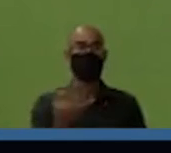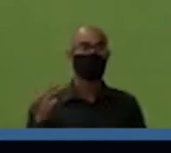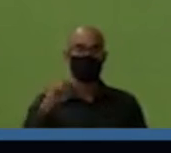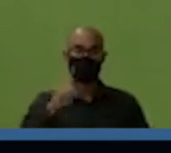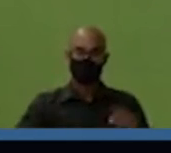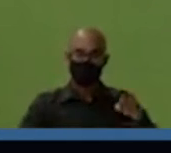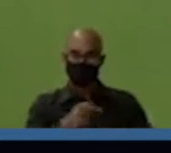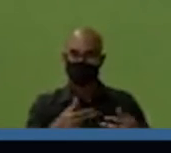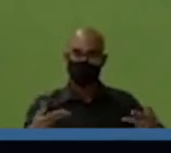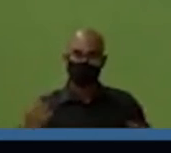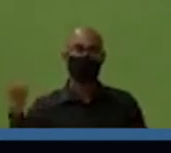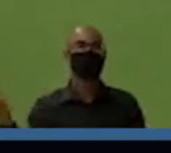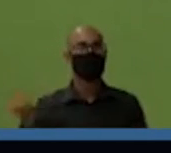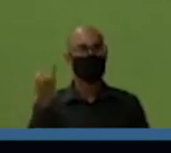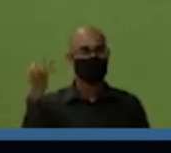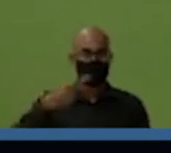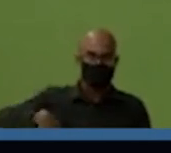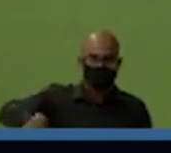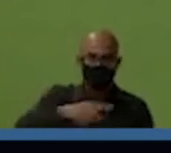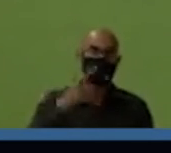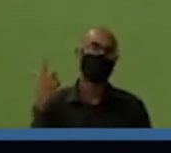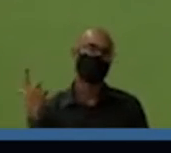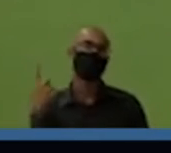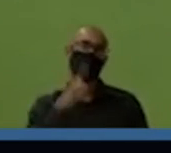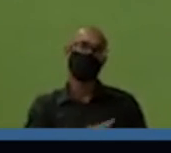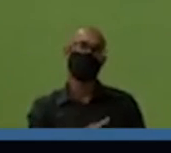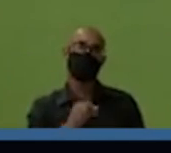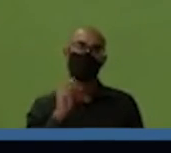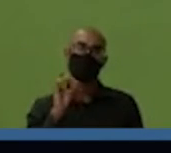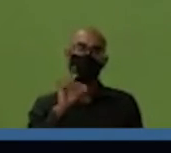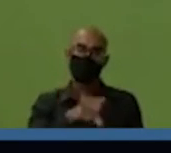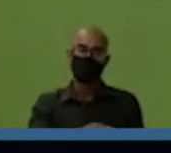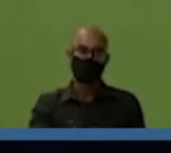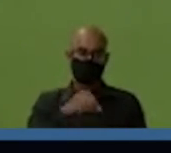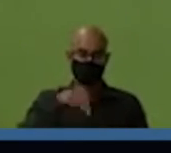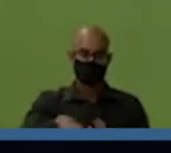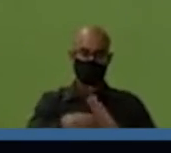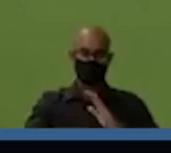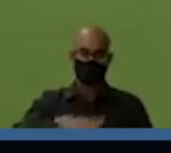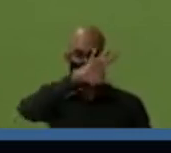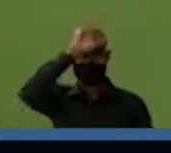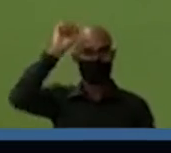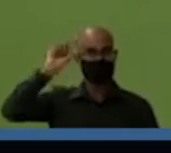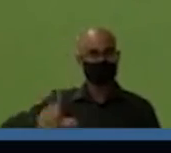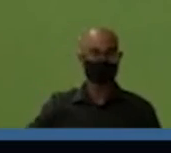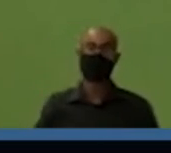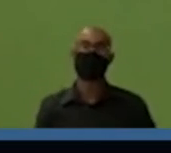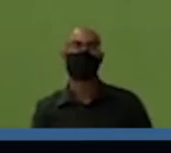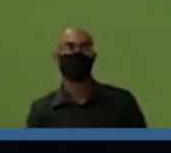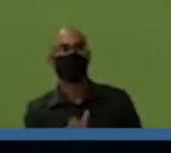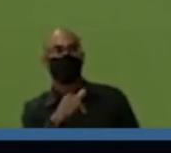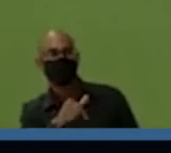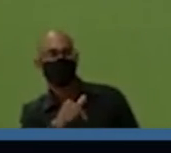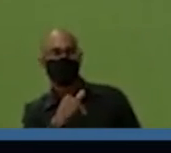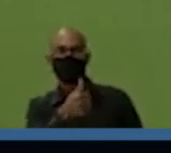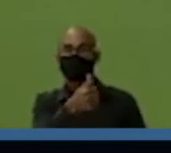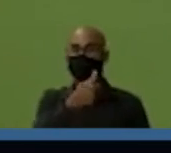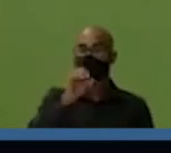serão suficientes para a gente poder empregar aqui no Mato Grosso do Sul por